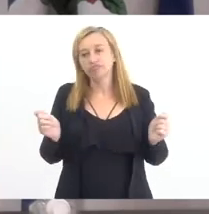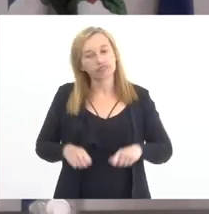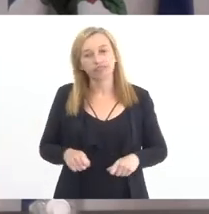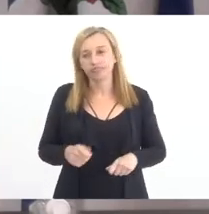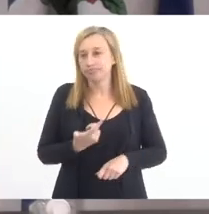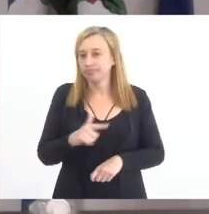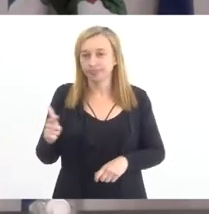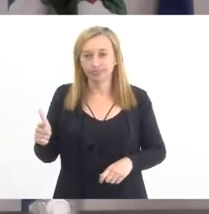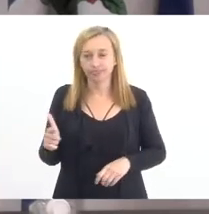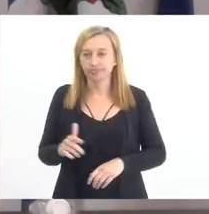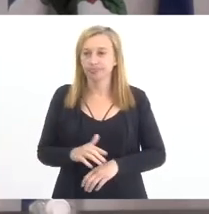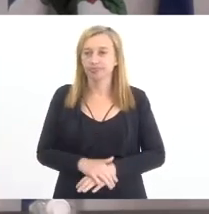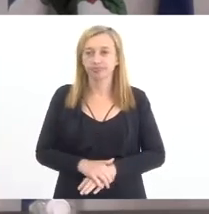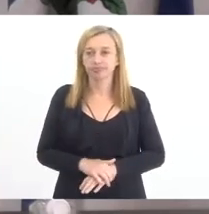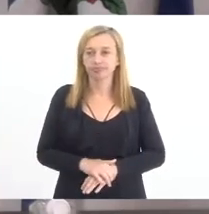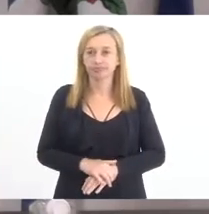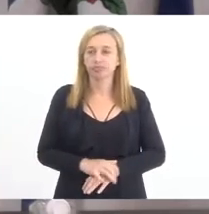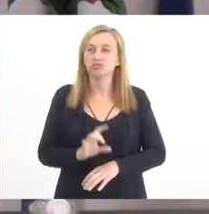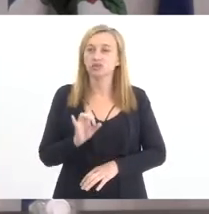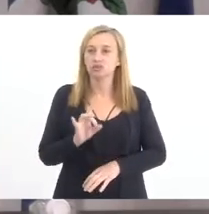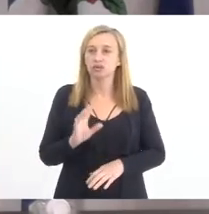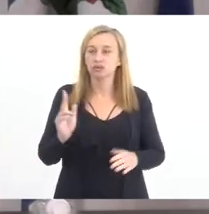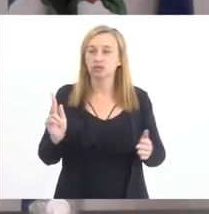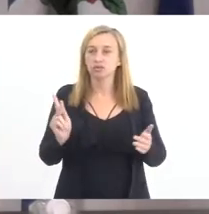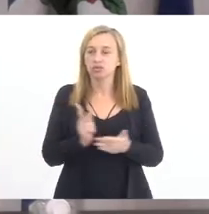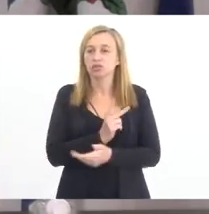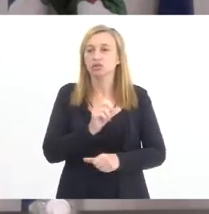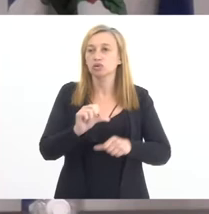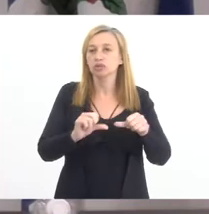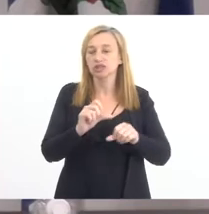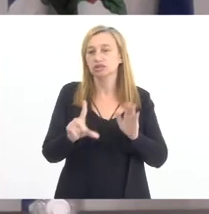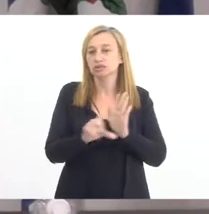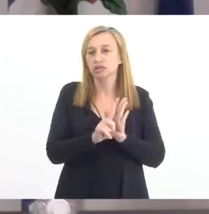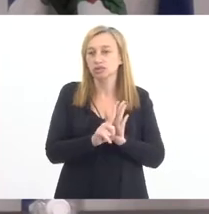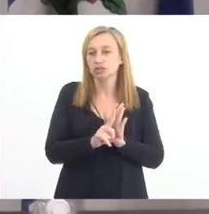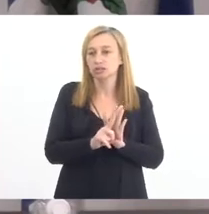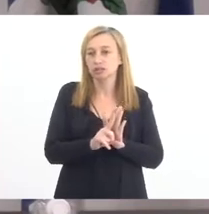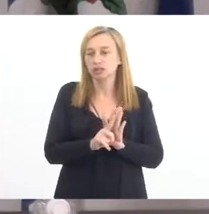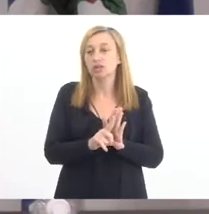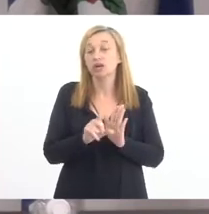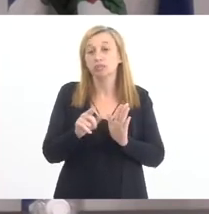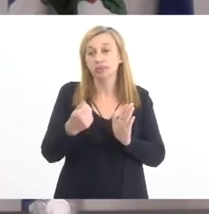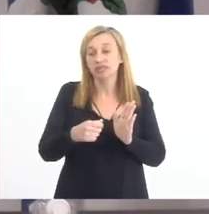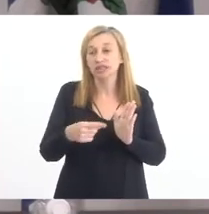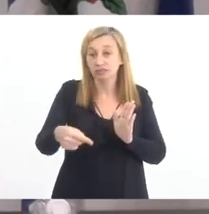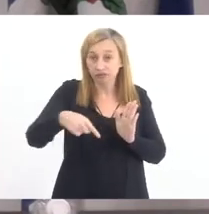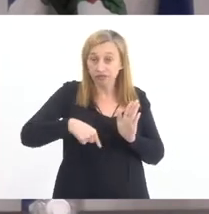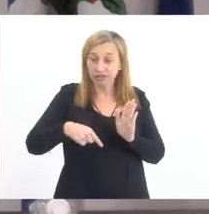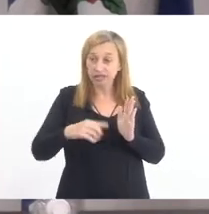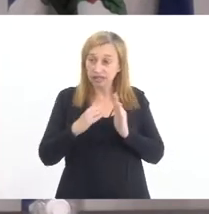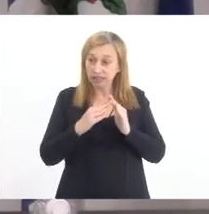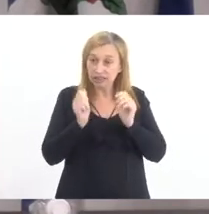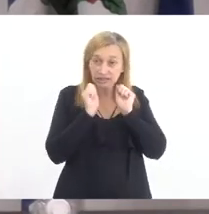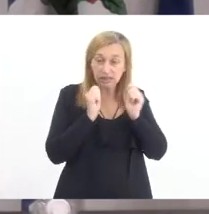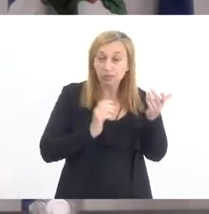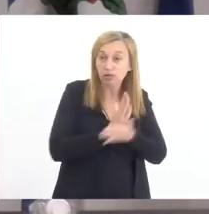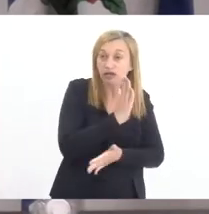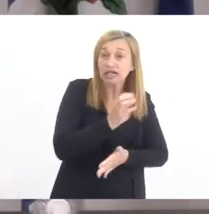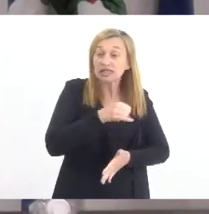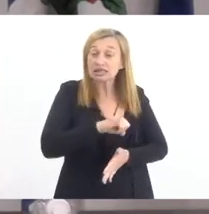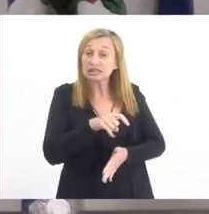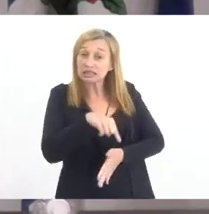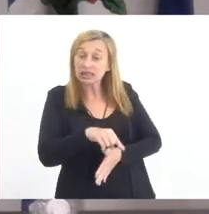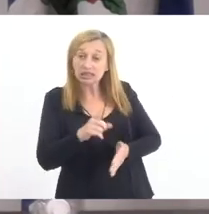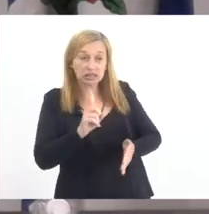possibilidade legalmente só ocorre em mudança de lei. Para mudar a lei, vai ter que vir para essa casa vai ter que aprovar. Se essa casa